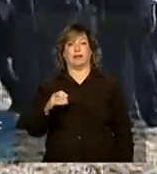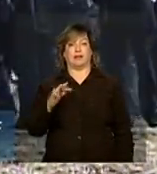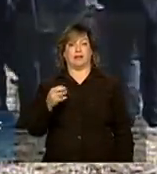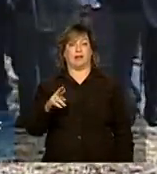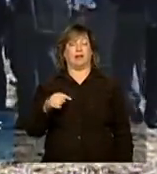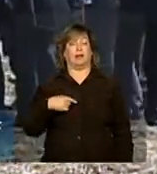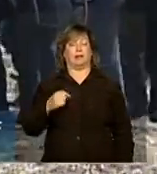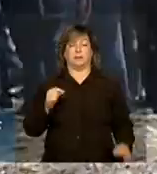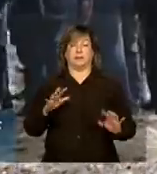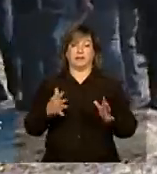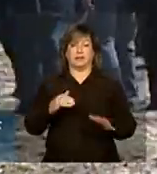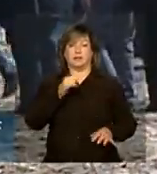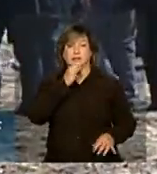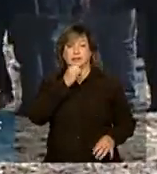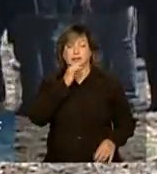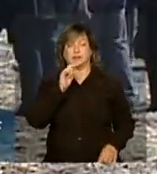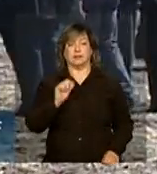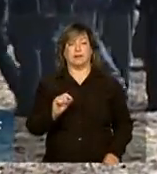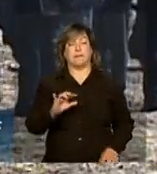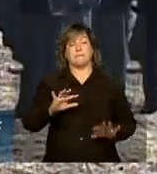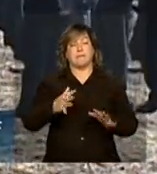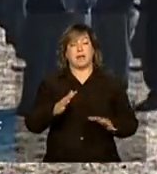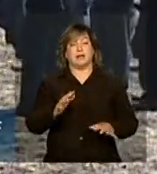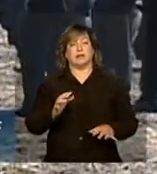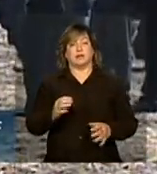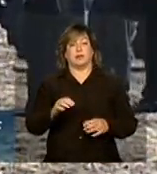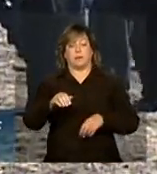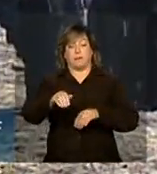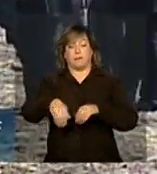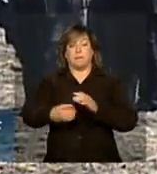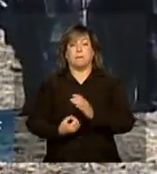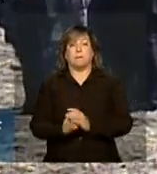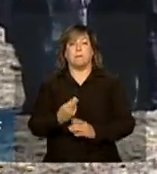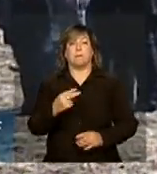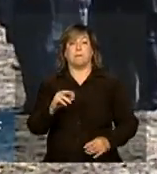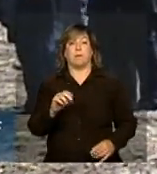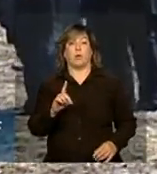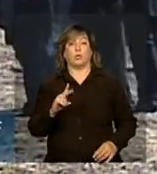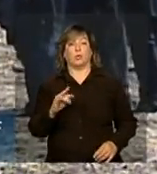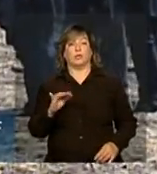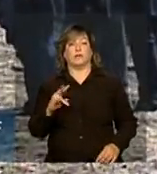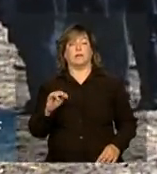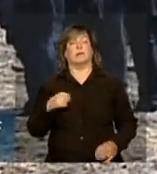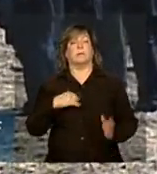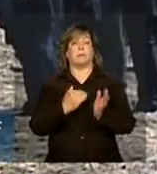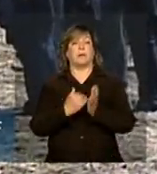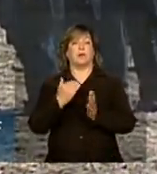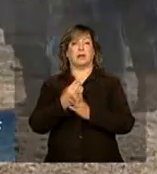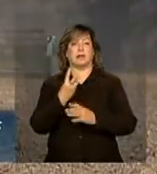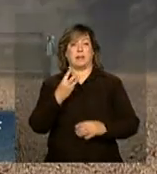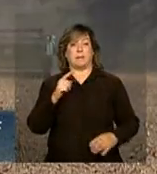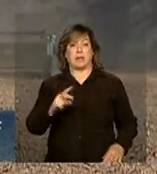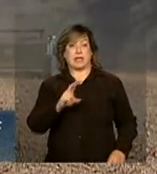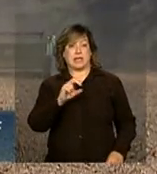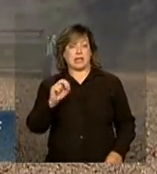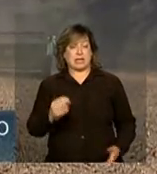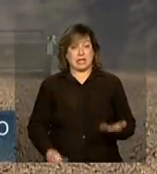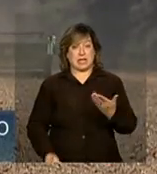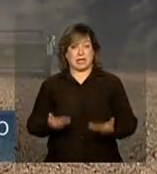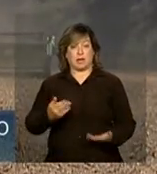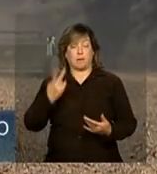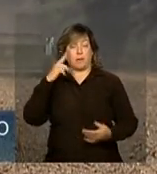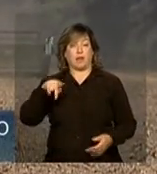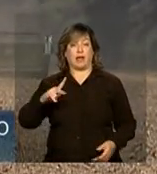média de produtividade nas lavouras em todo o país passou em cerca de 3.500 kg por